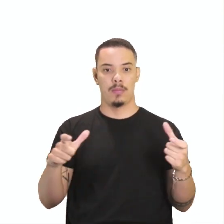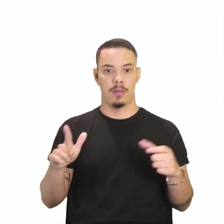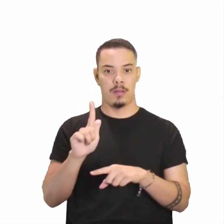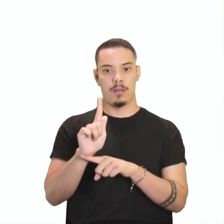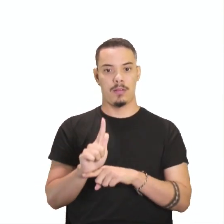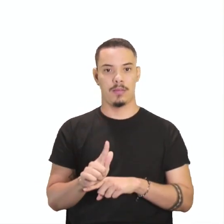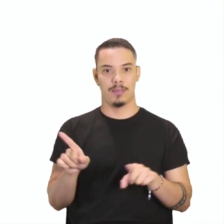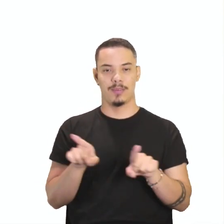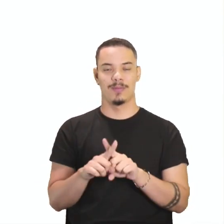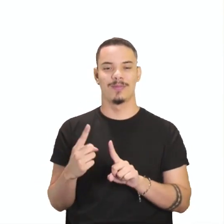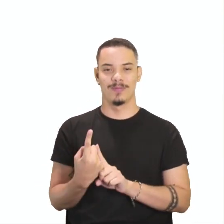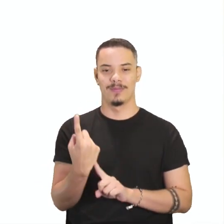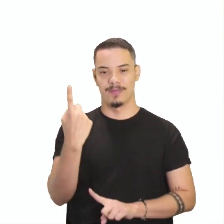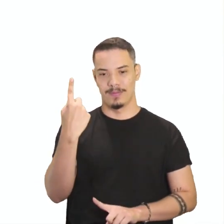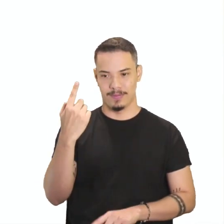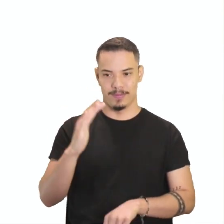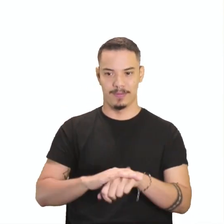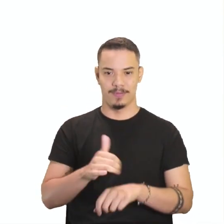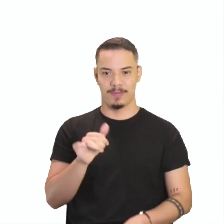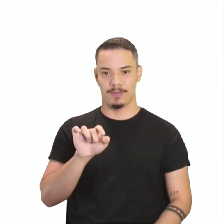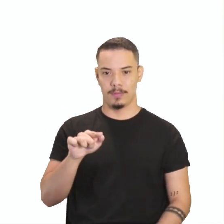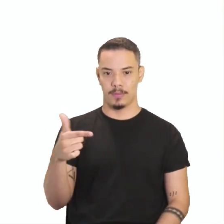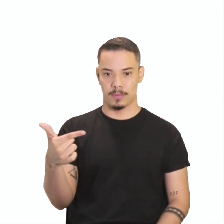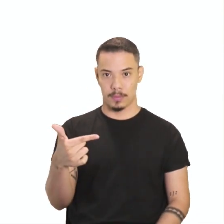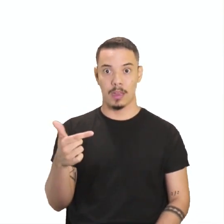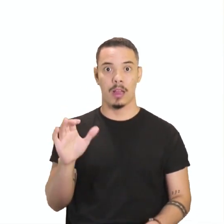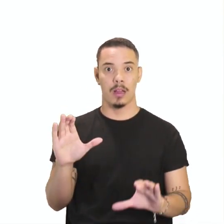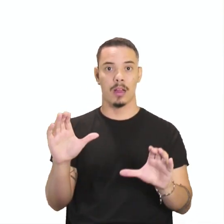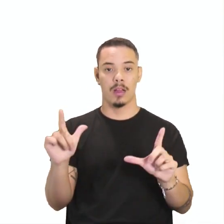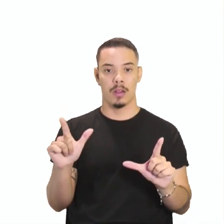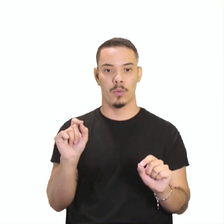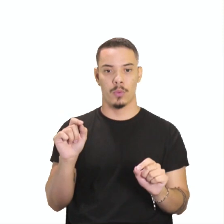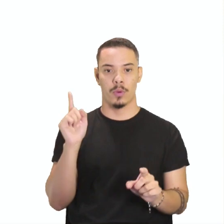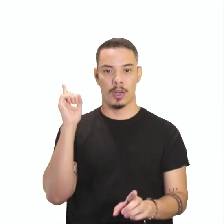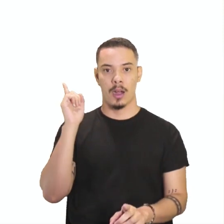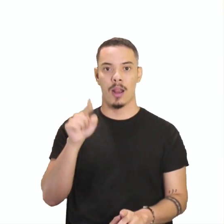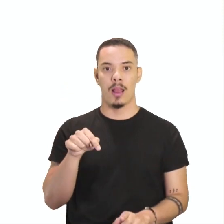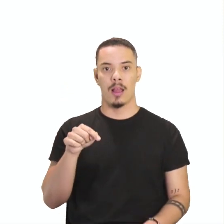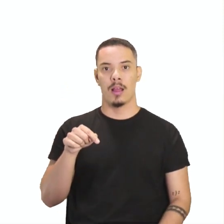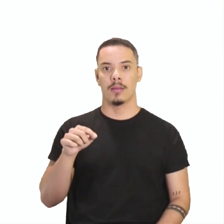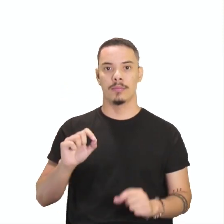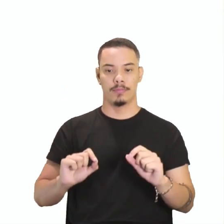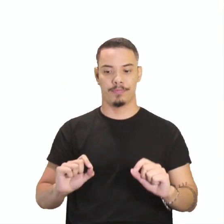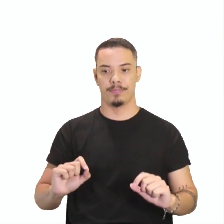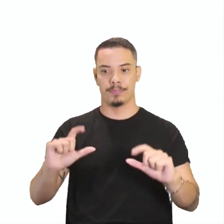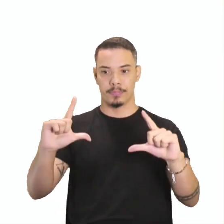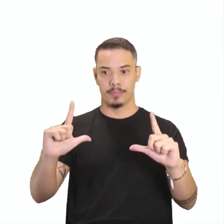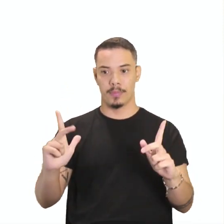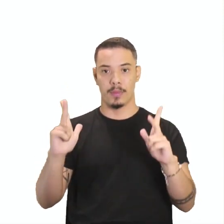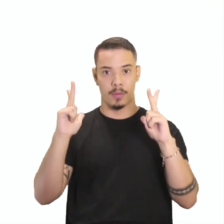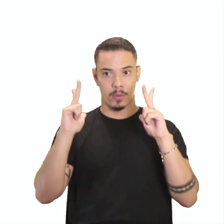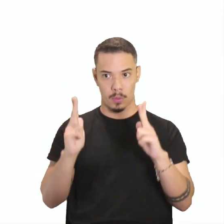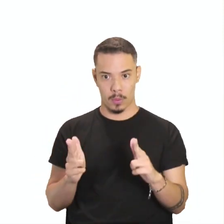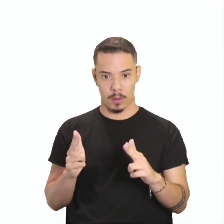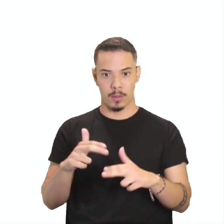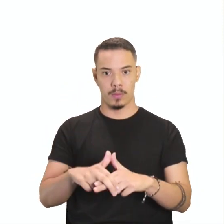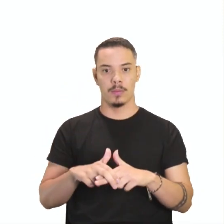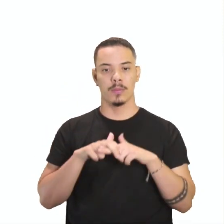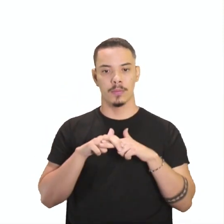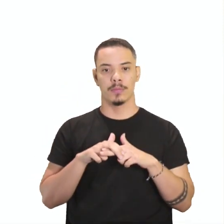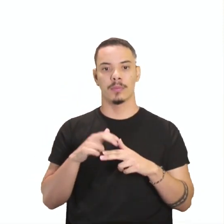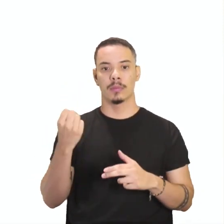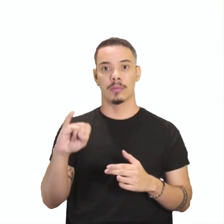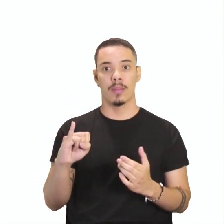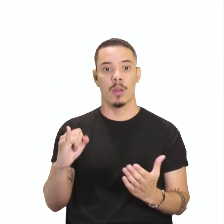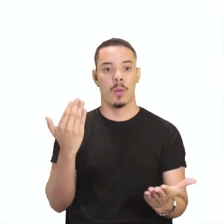e uma altura maior. Olha só. É claro que como é diretamente proporcional, né, Décio? Então aqui, ó, a gente vai comparar aqui, se for